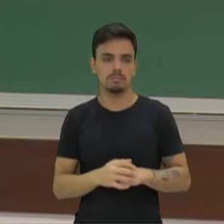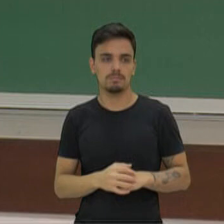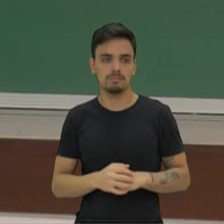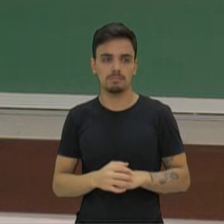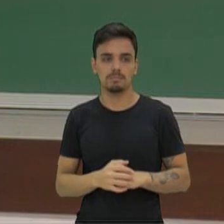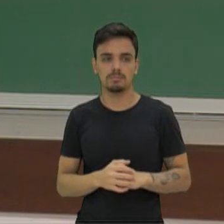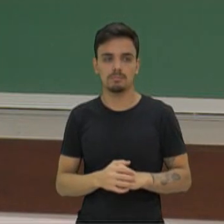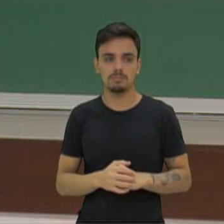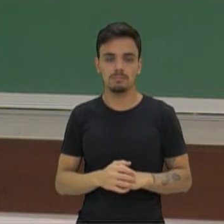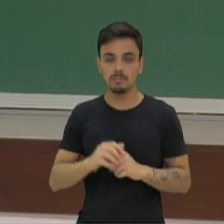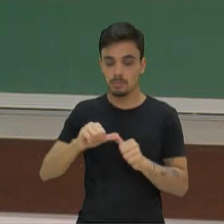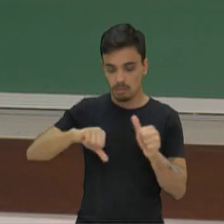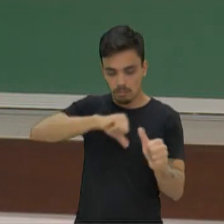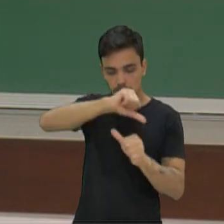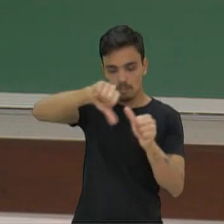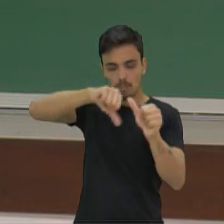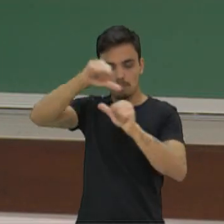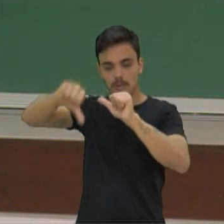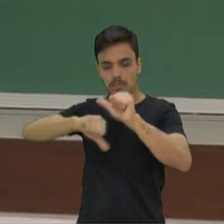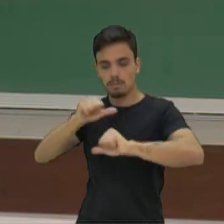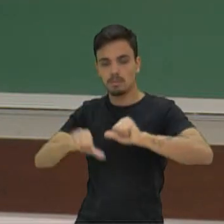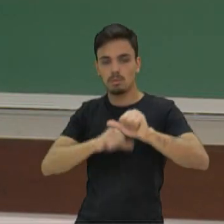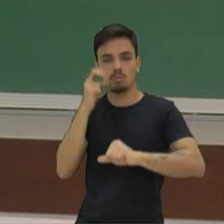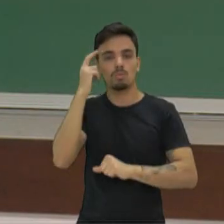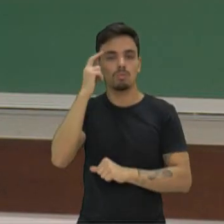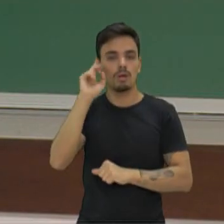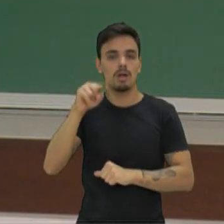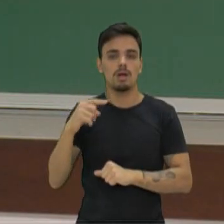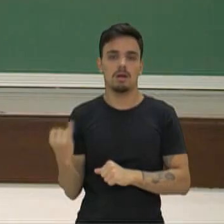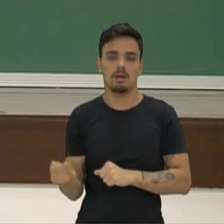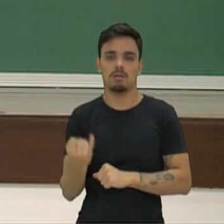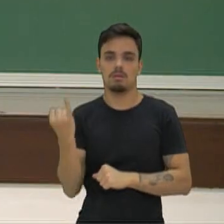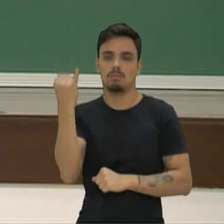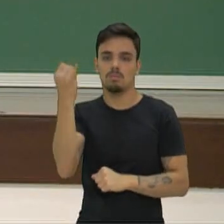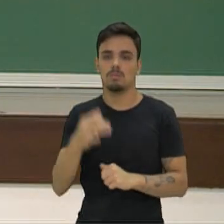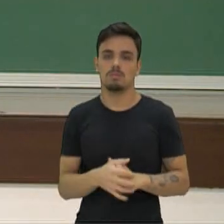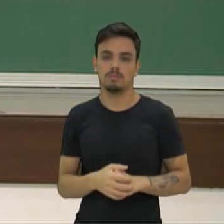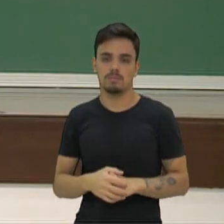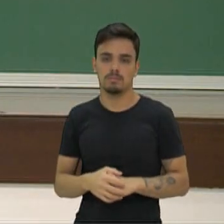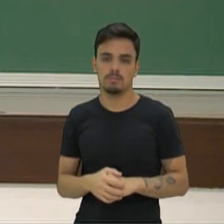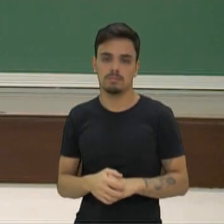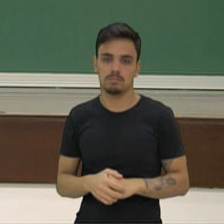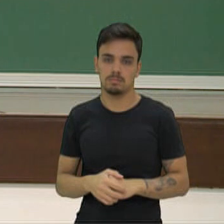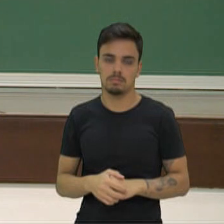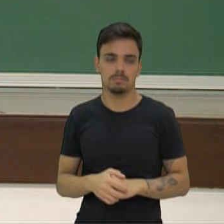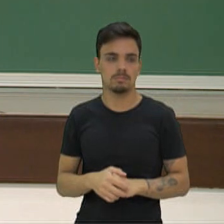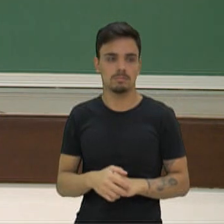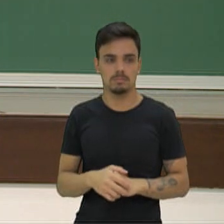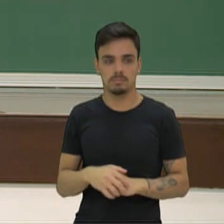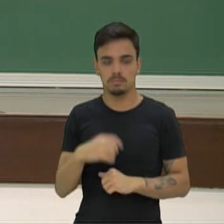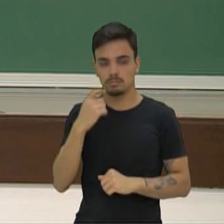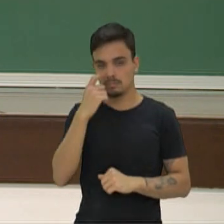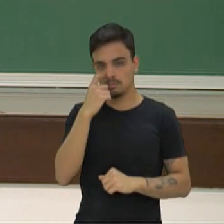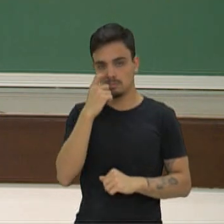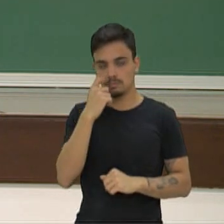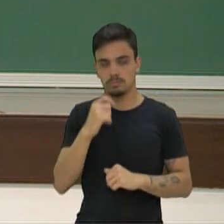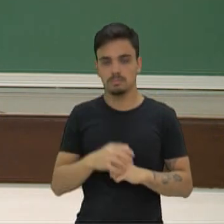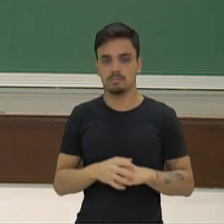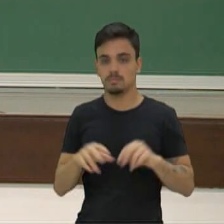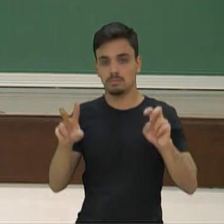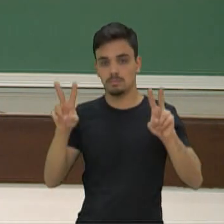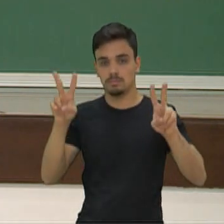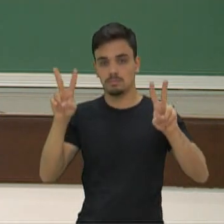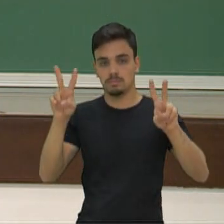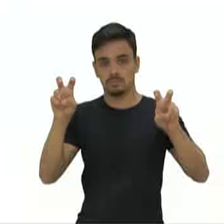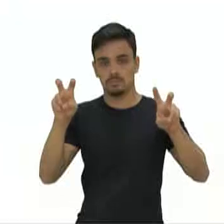é importantíssima. Já aprendeu mais uma aí para você usar na sua prova. Muito bem. Sobre